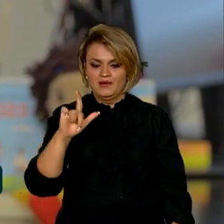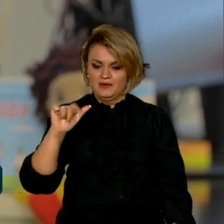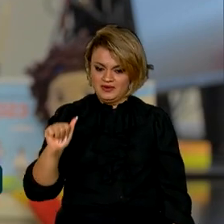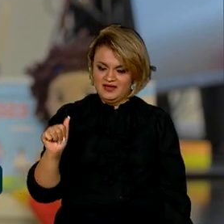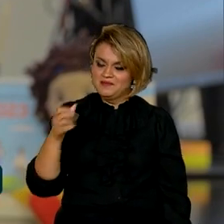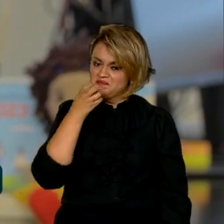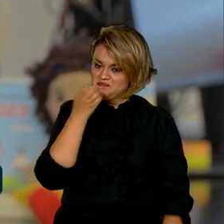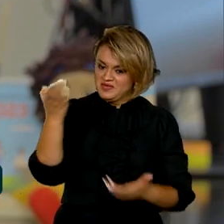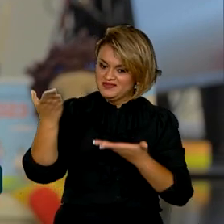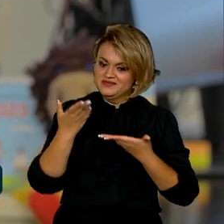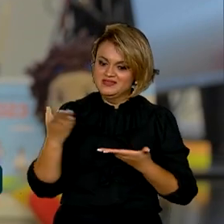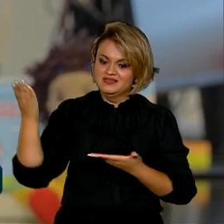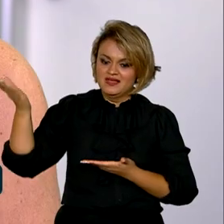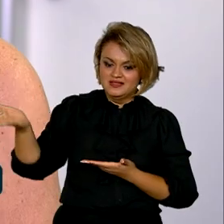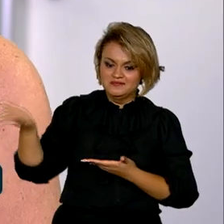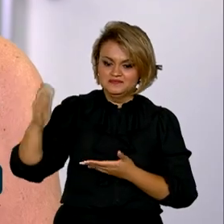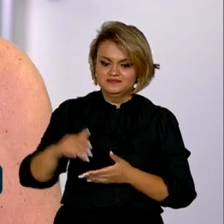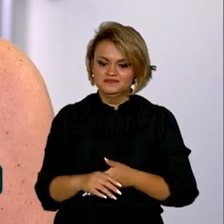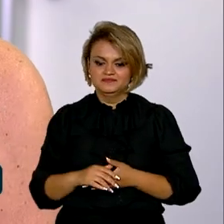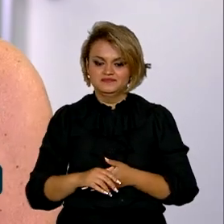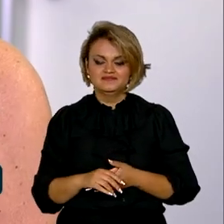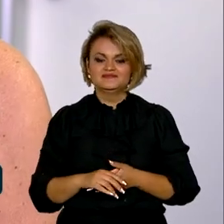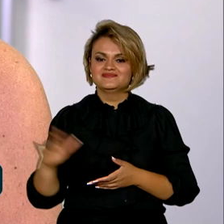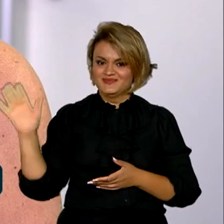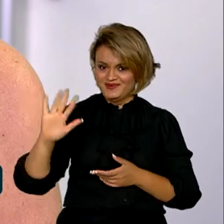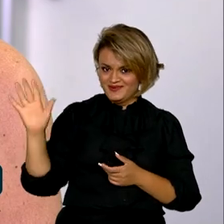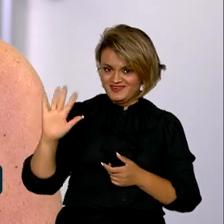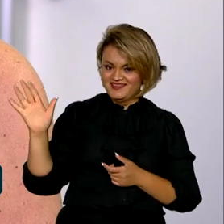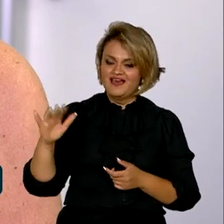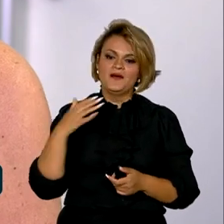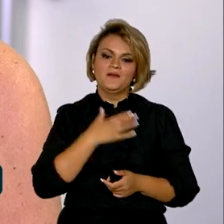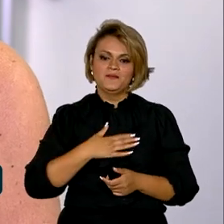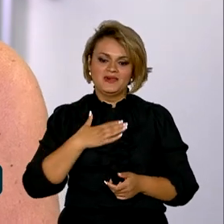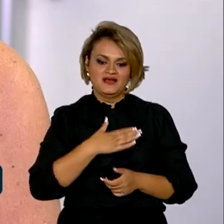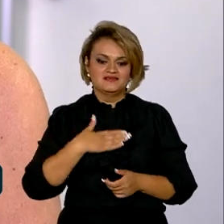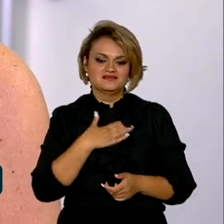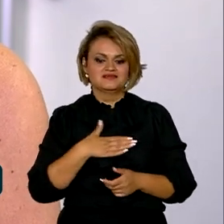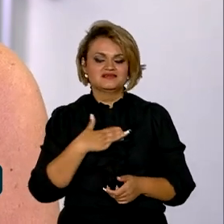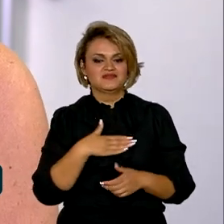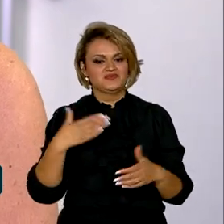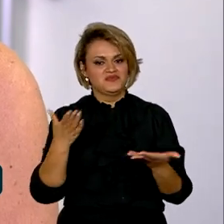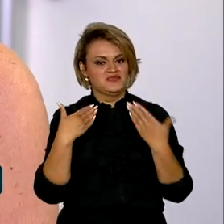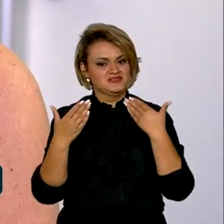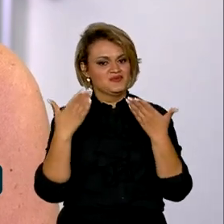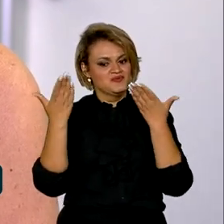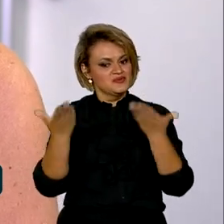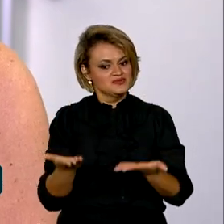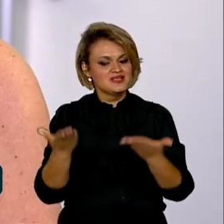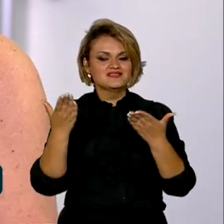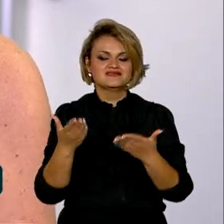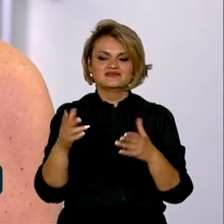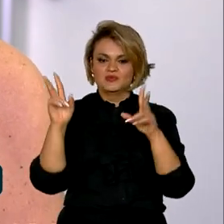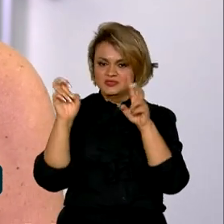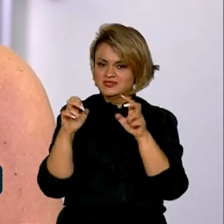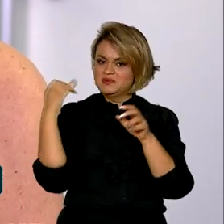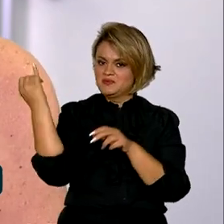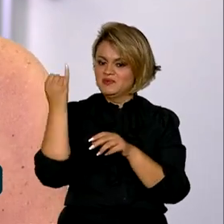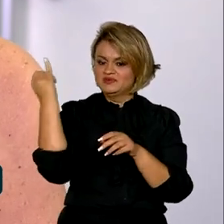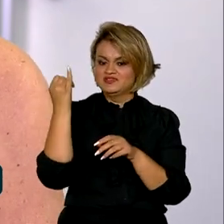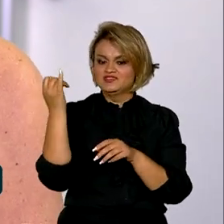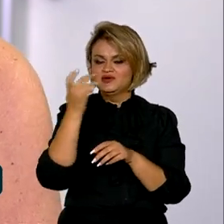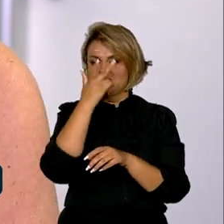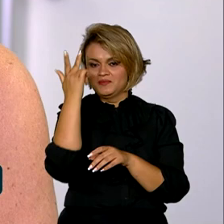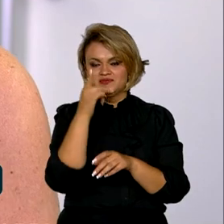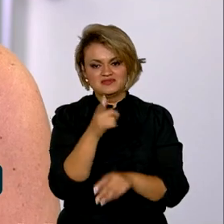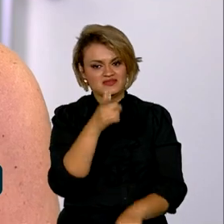seja bem-vinda aqui ao Canal Gov. Olá, Gabriela. É um prazer, uma alegria estar aqui com vocês e conversar com as pessoas